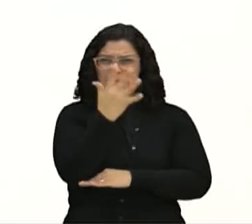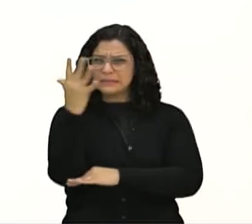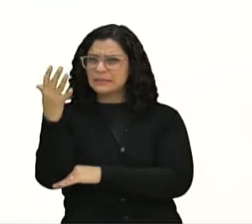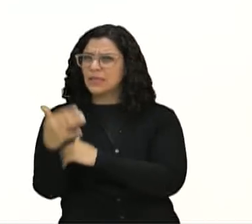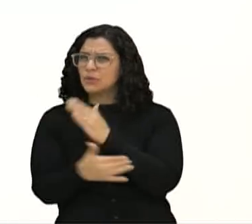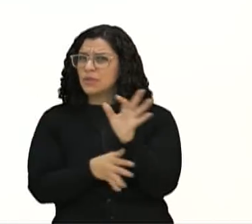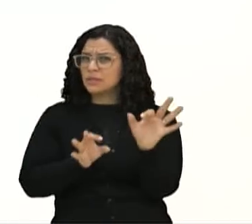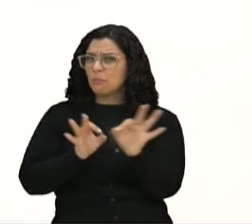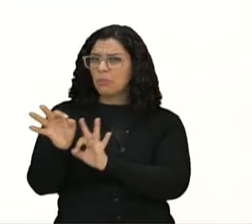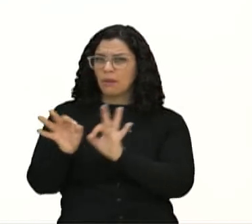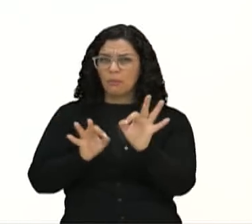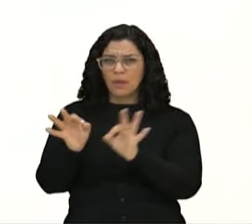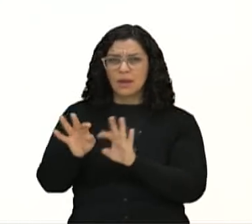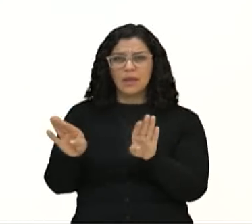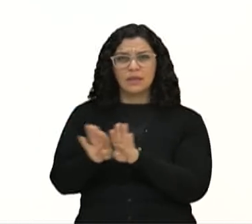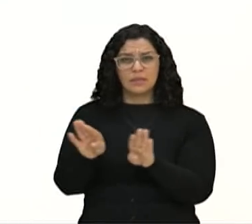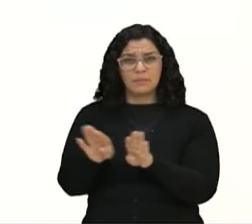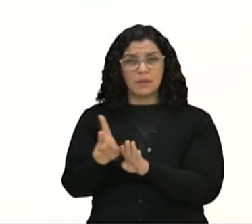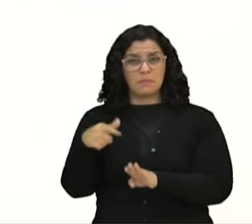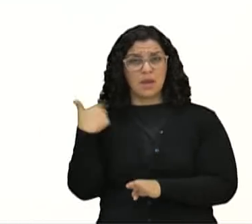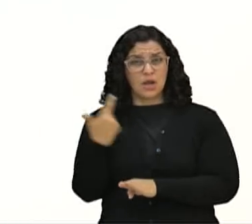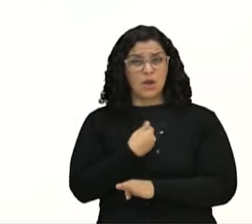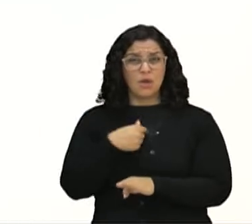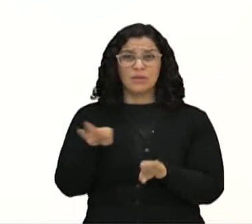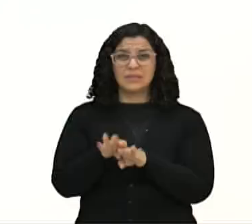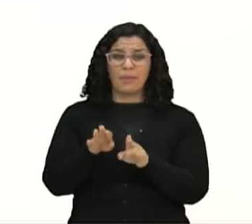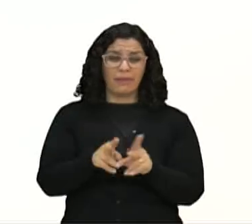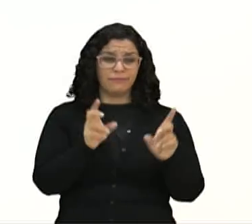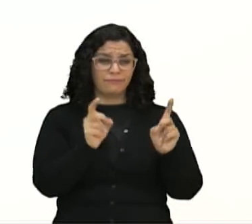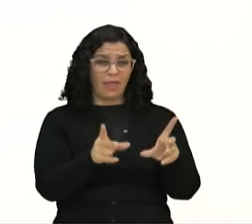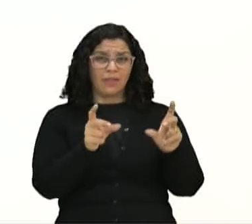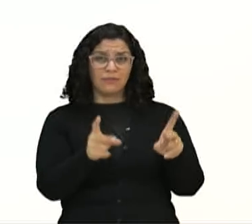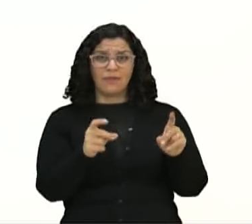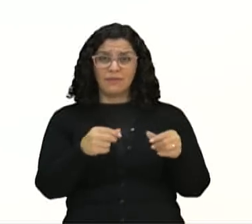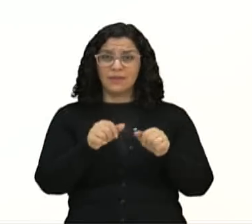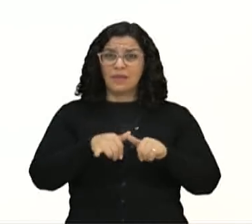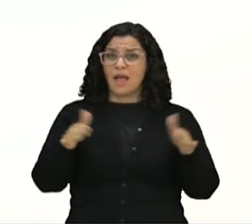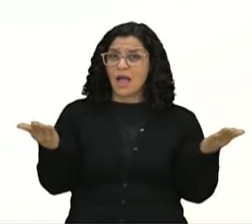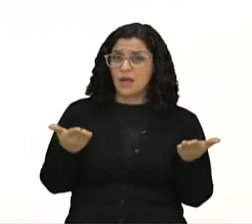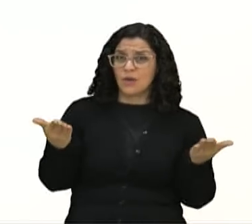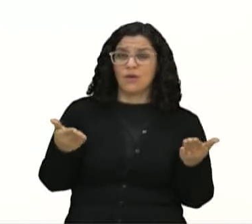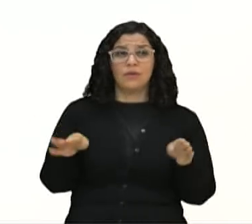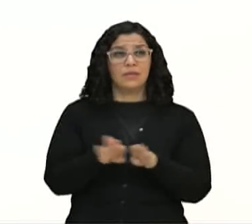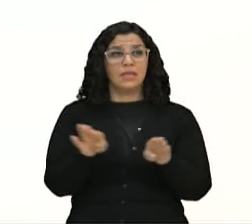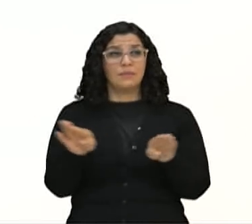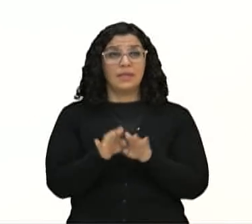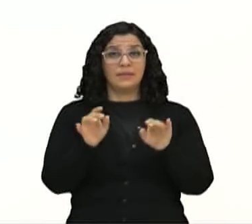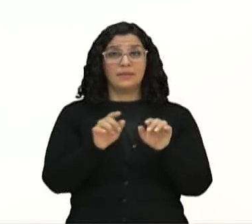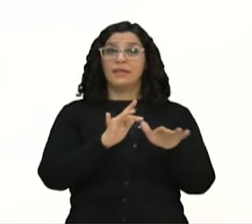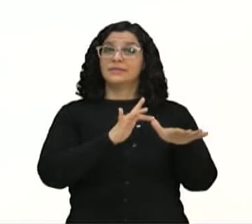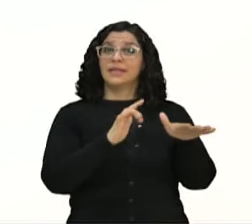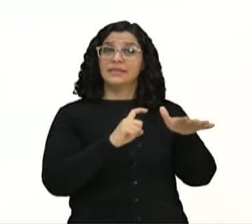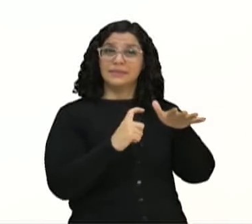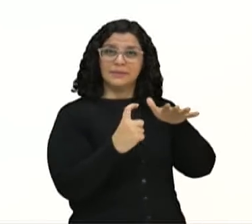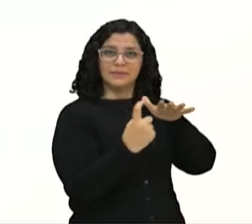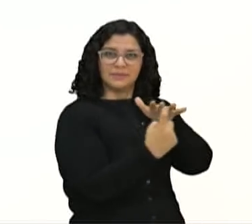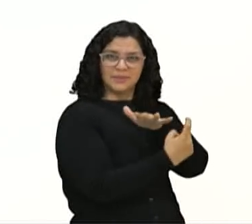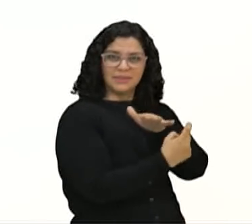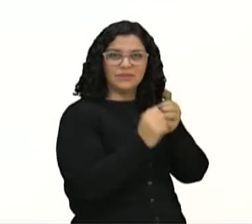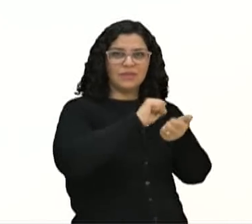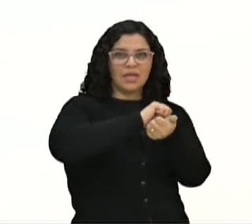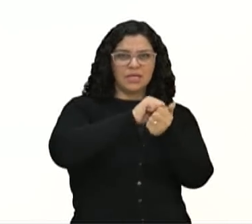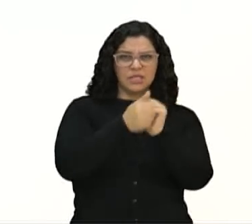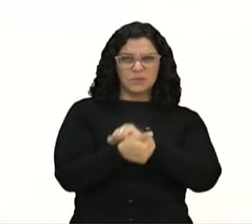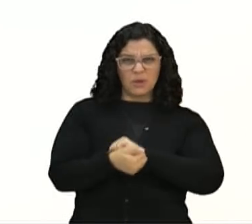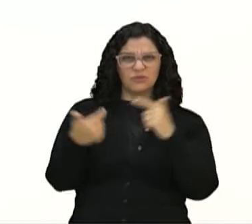está preparada para tamanho consumo mercadológico? Agora que está na mídia, né, esses esportes de aventura,